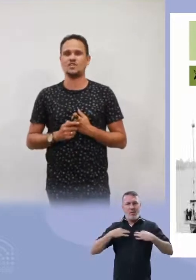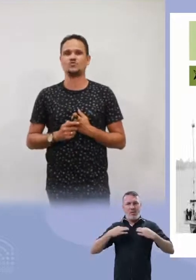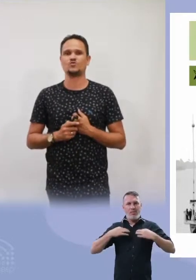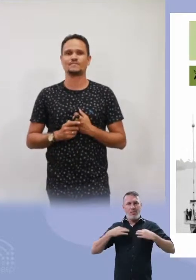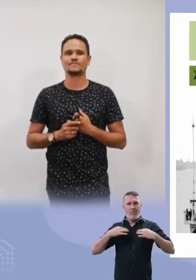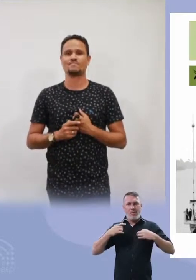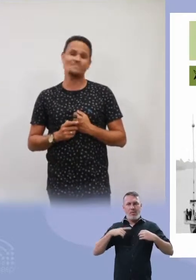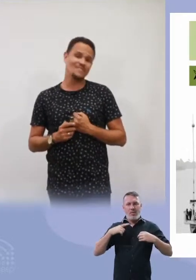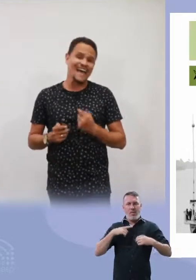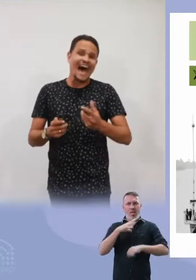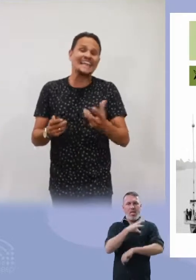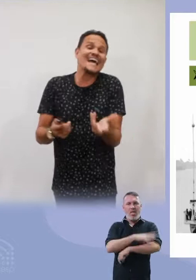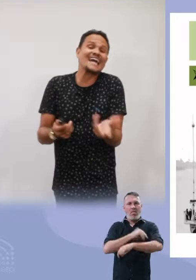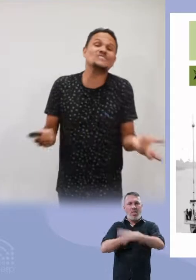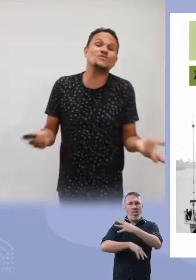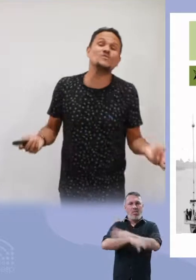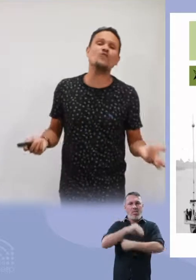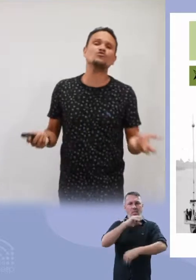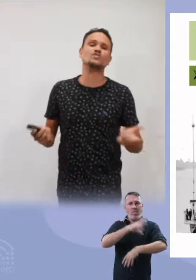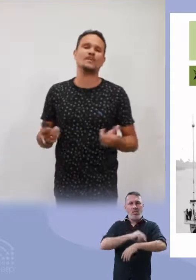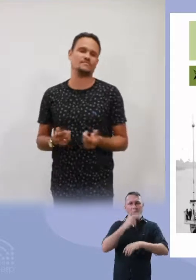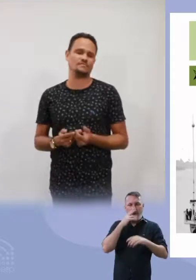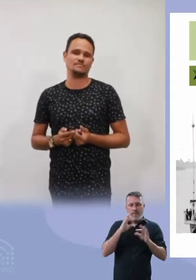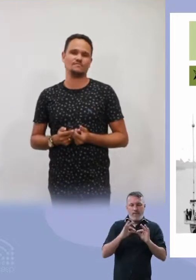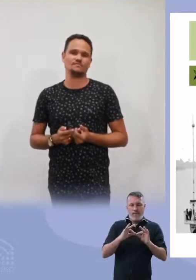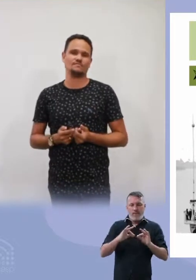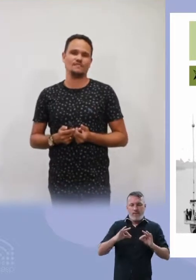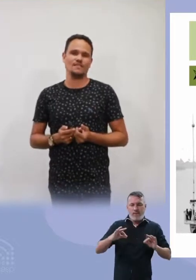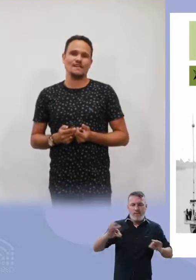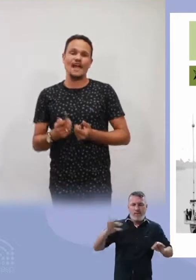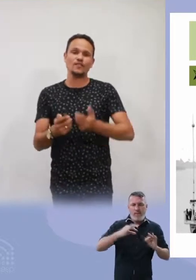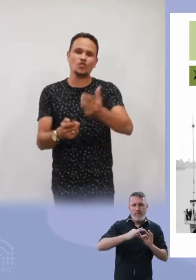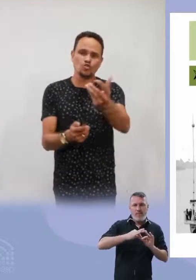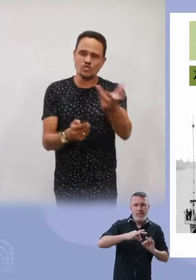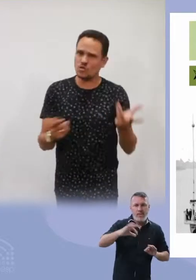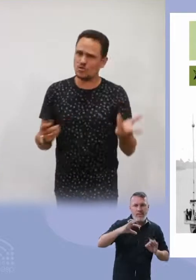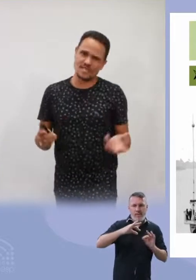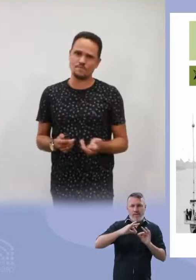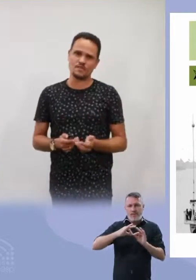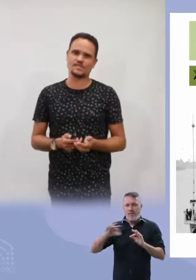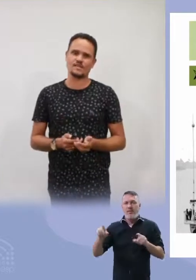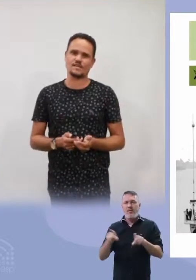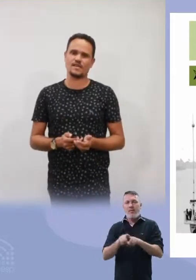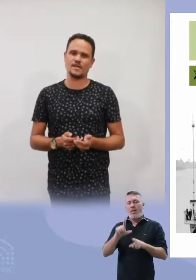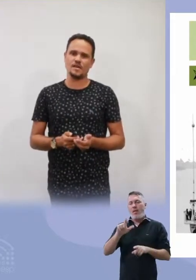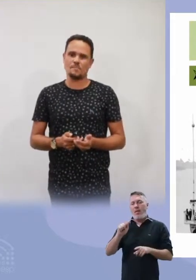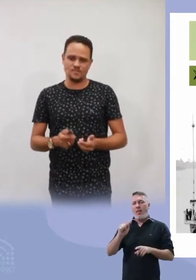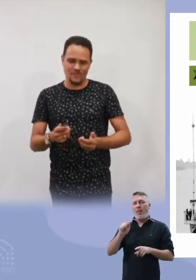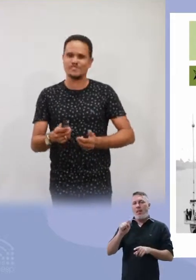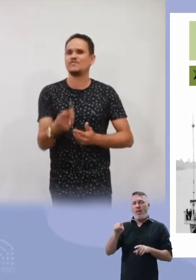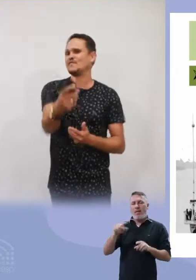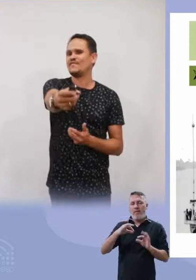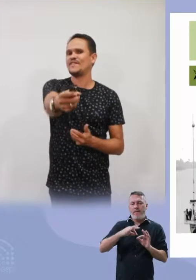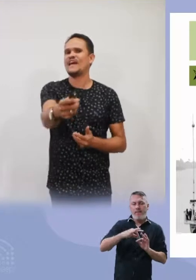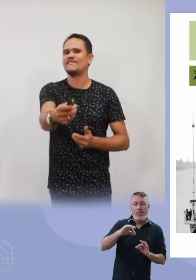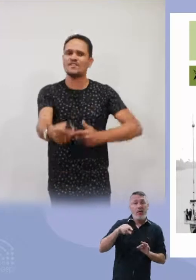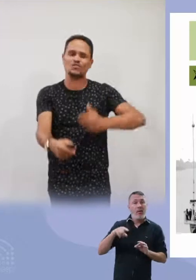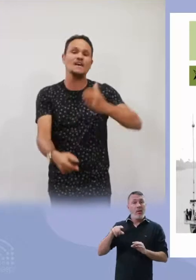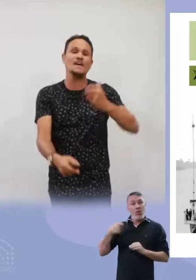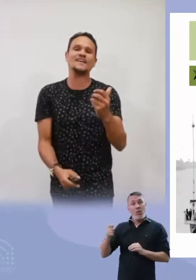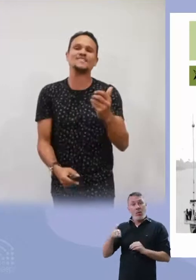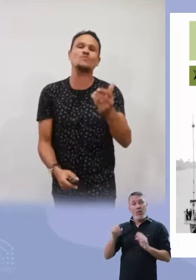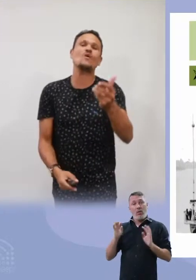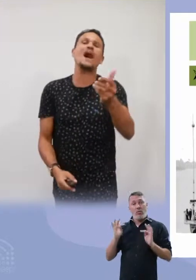esquecer disso. Até a questão náutica. Claro que eu não trouxe todos os exemplos para vocês aqui, mas você vai ter